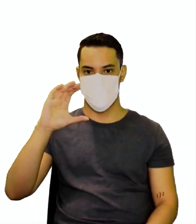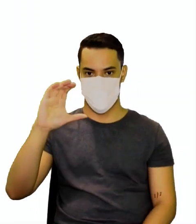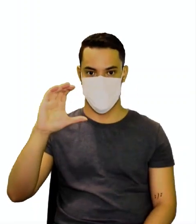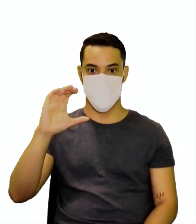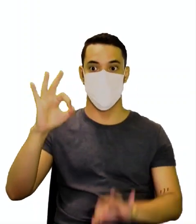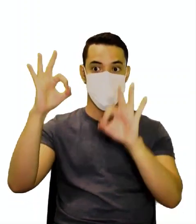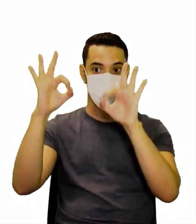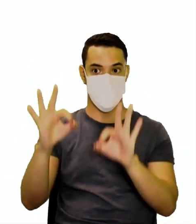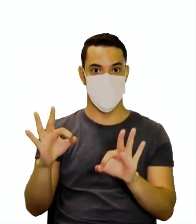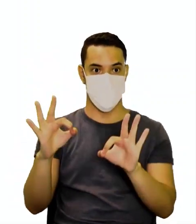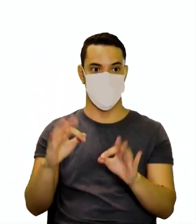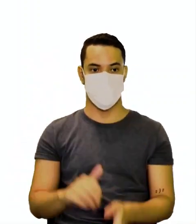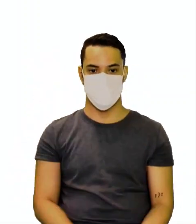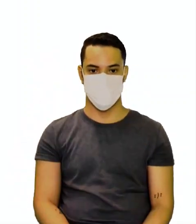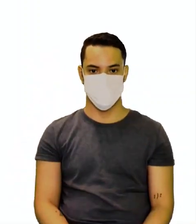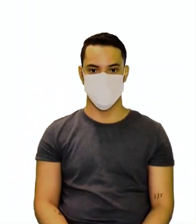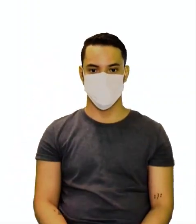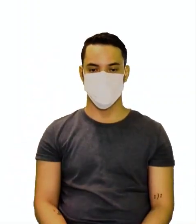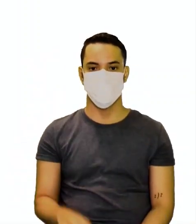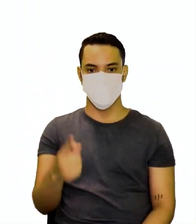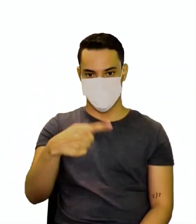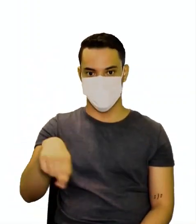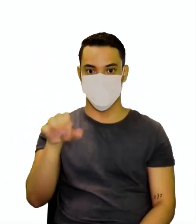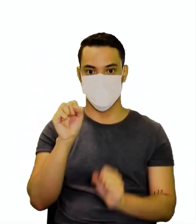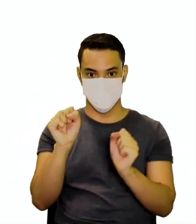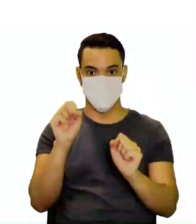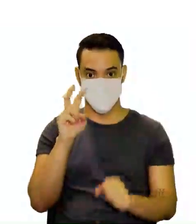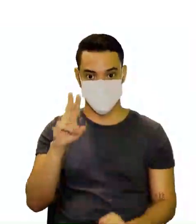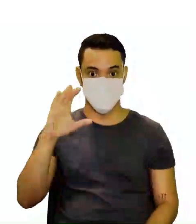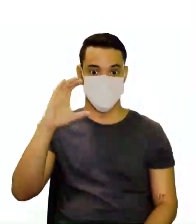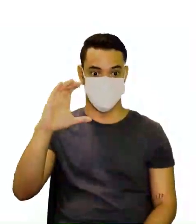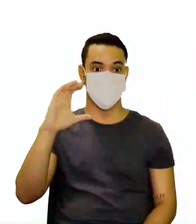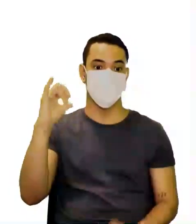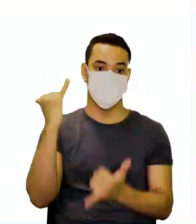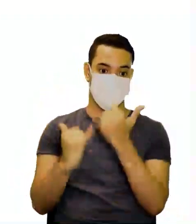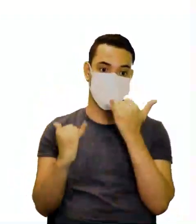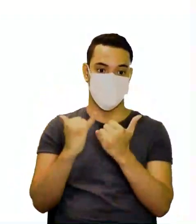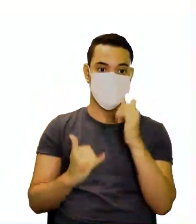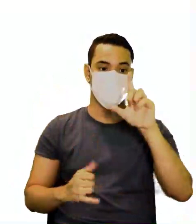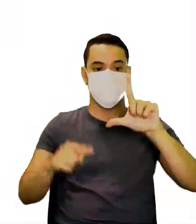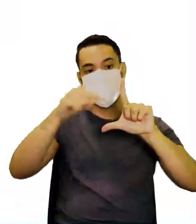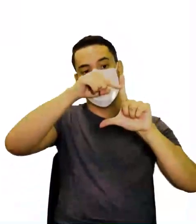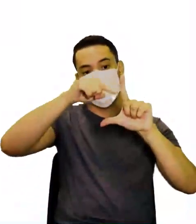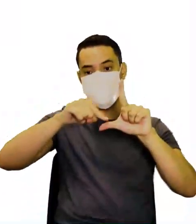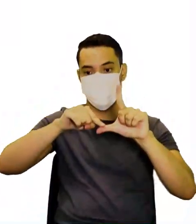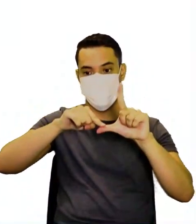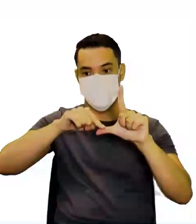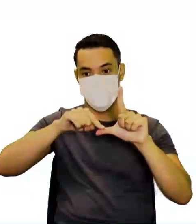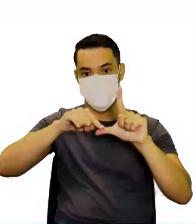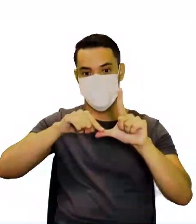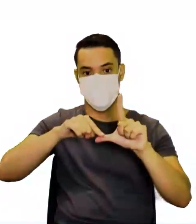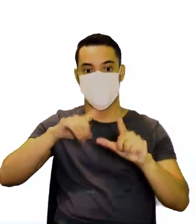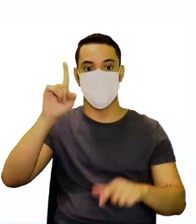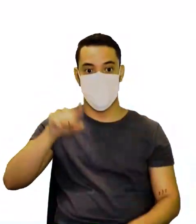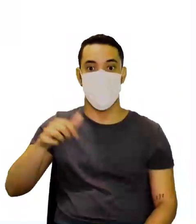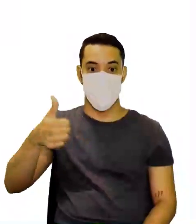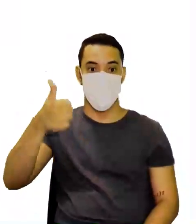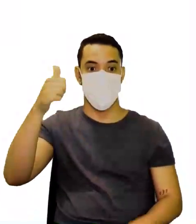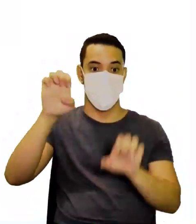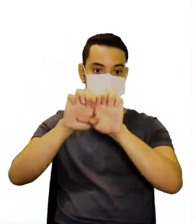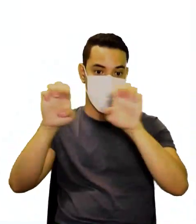de certo, ok? Então, vocês podem ver, ó, na letra C, eu tenho uma função de primeiro grau